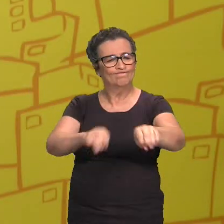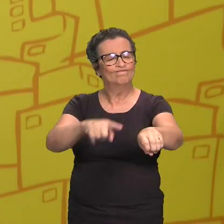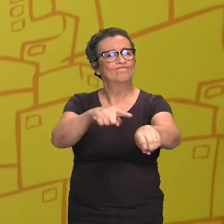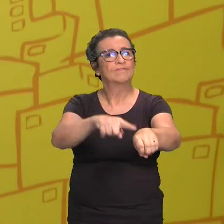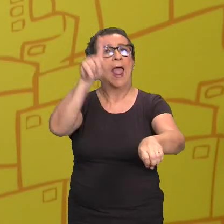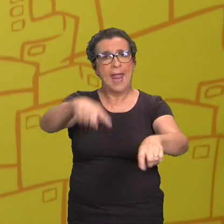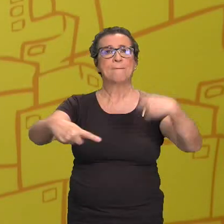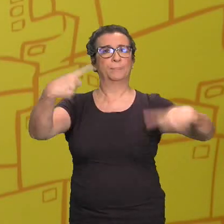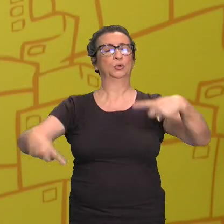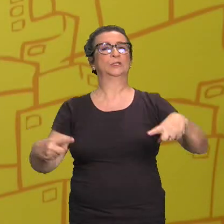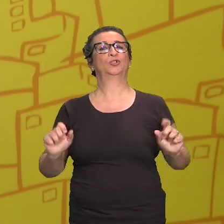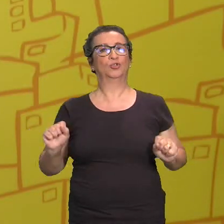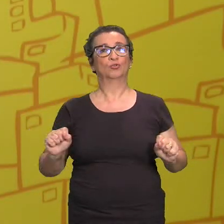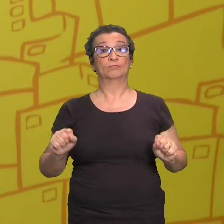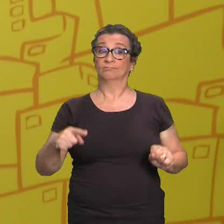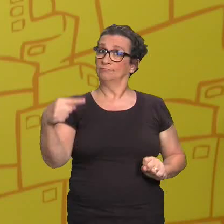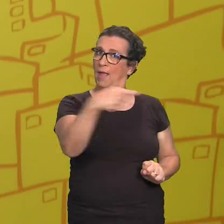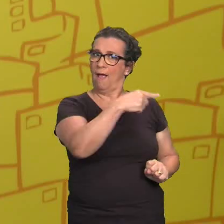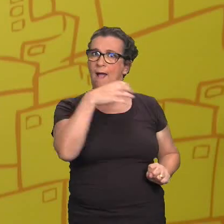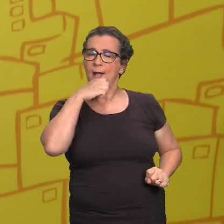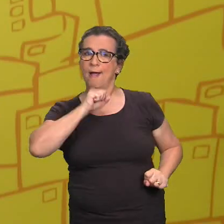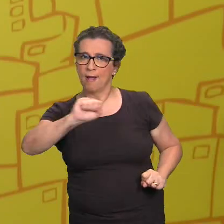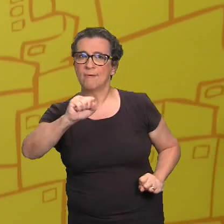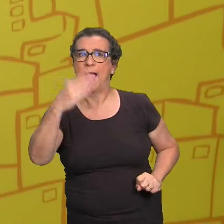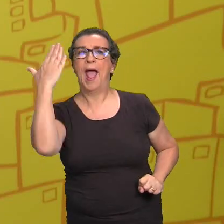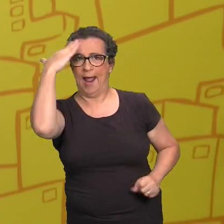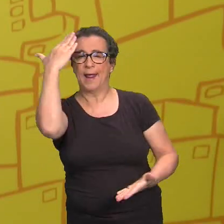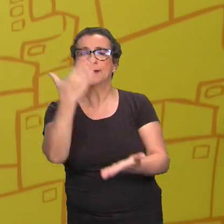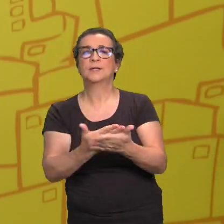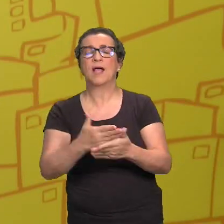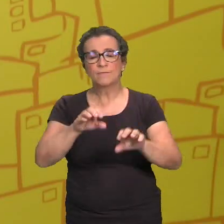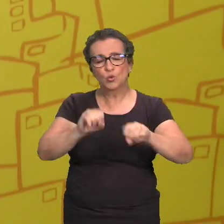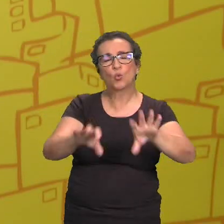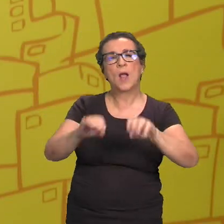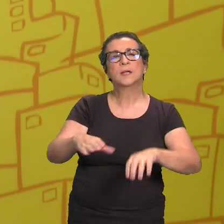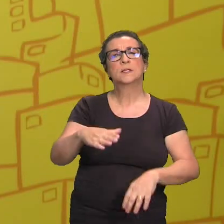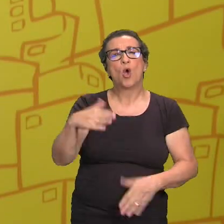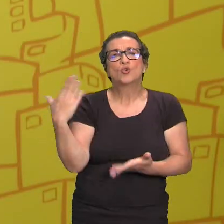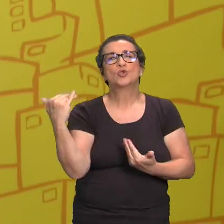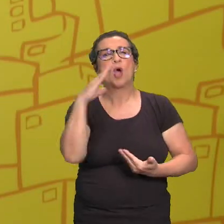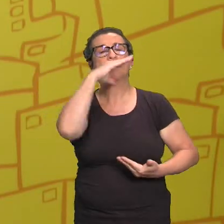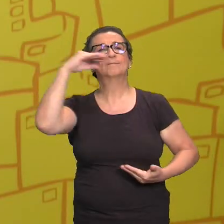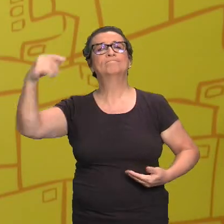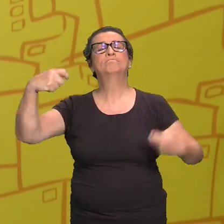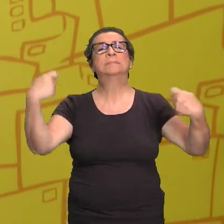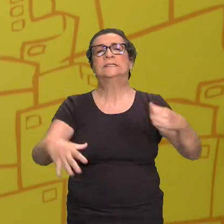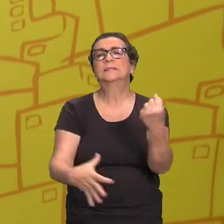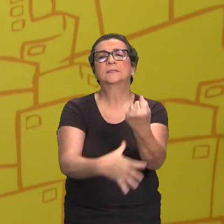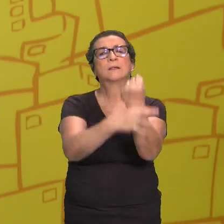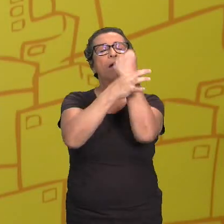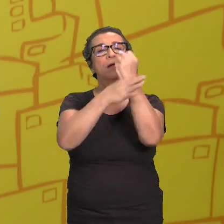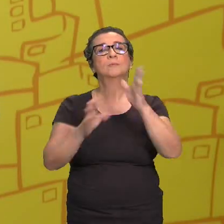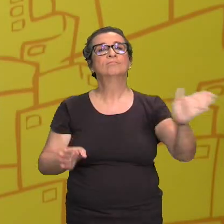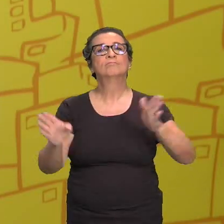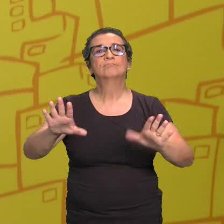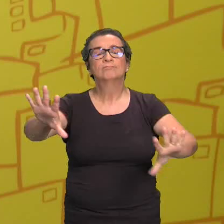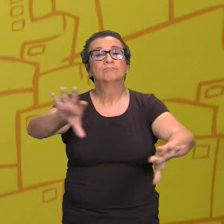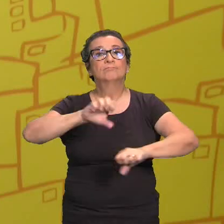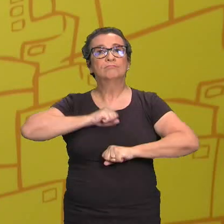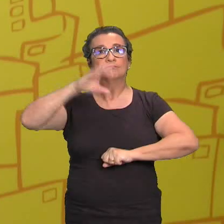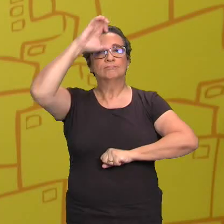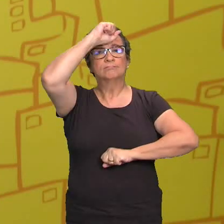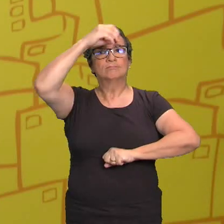ato político. Para ele, a educação de jovens e adultos deve garantir o acesso aos saberes em